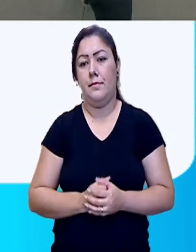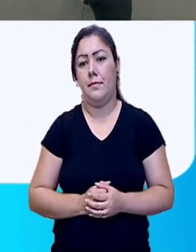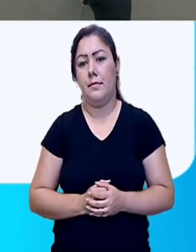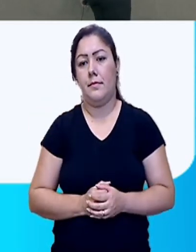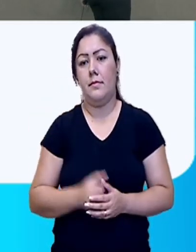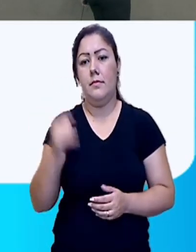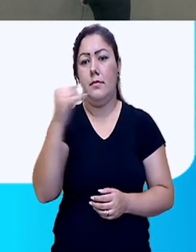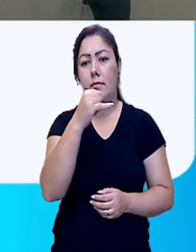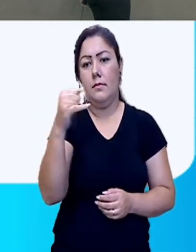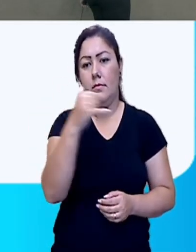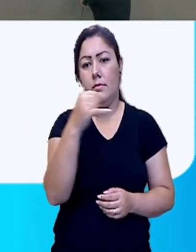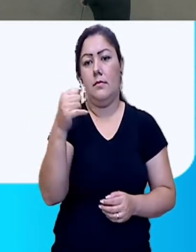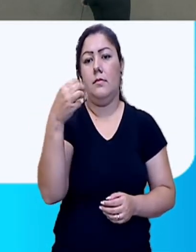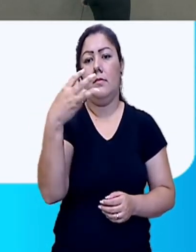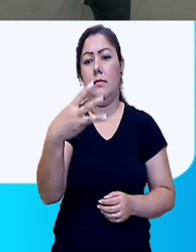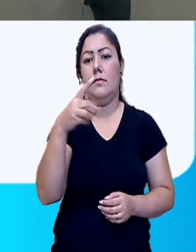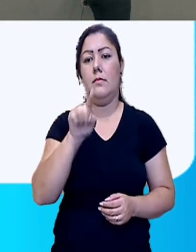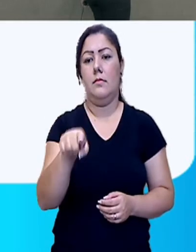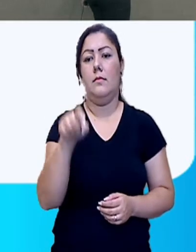menos